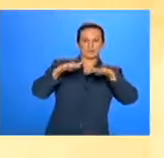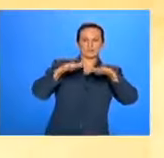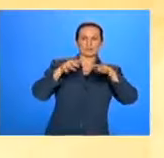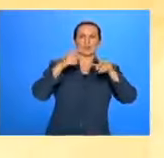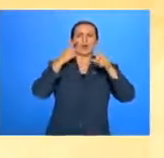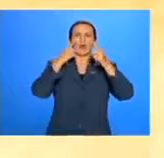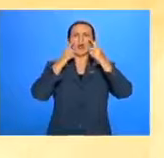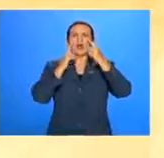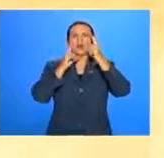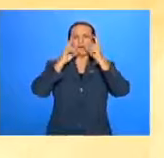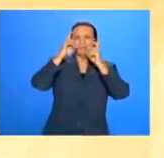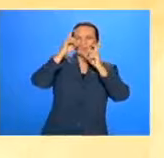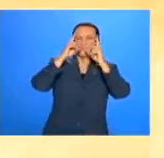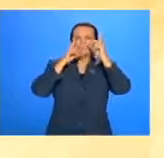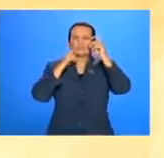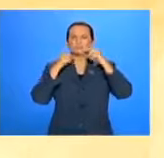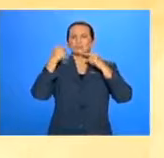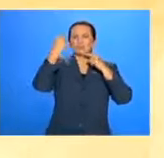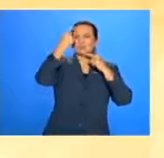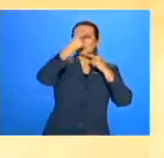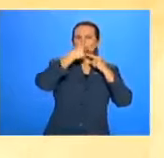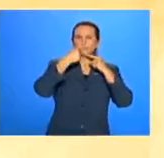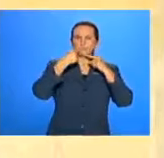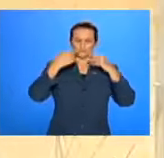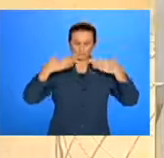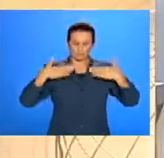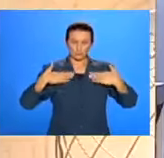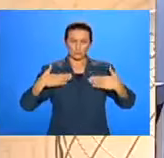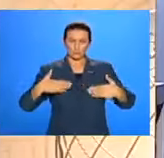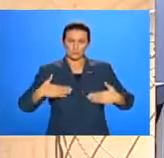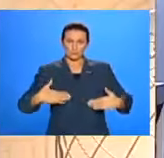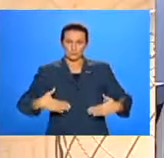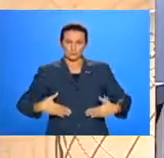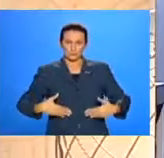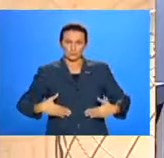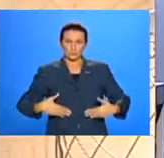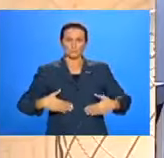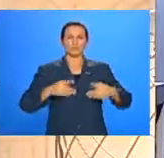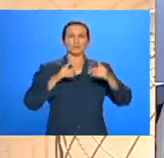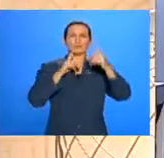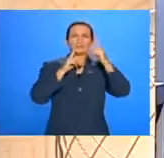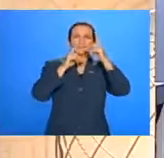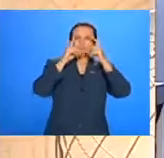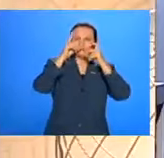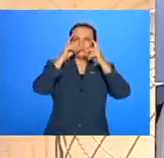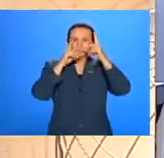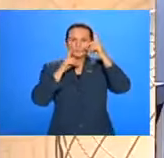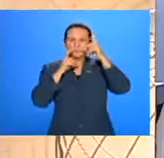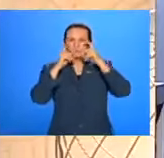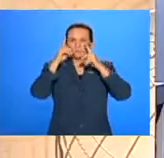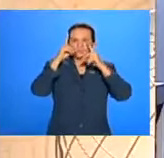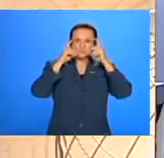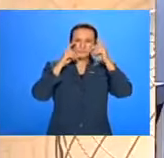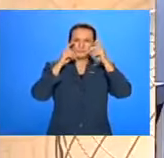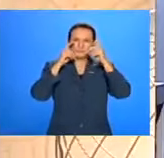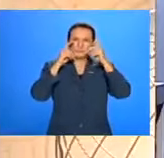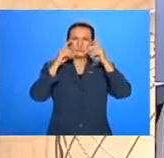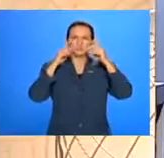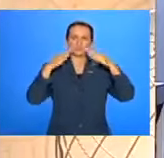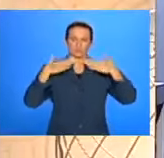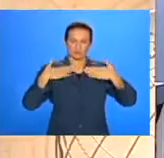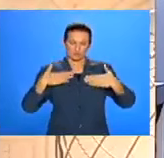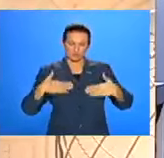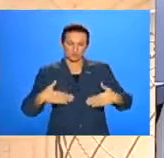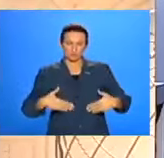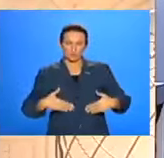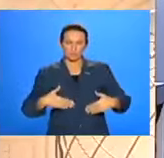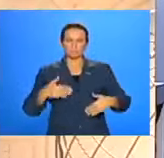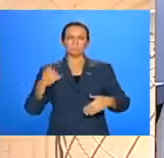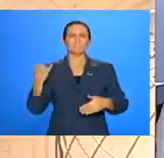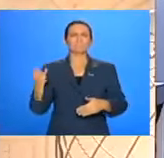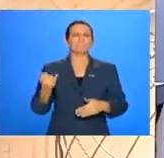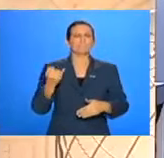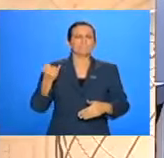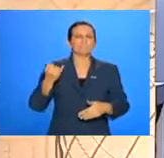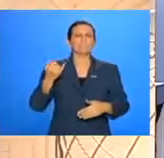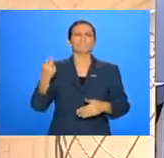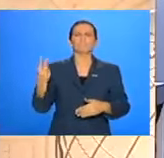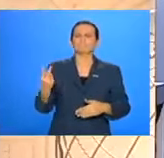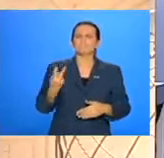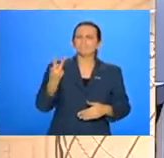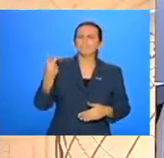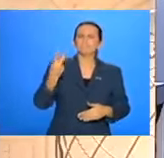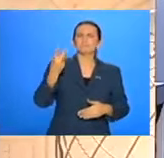facial e corporal. As expressões faciais e corporais são de fundamental importância